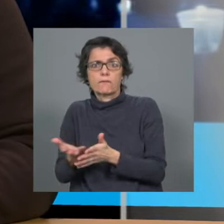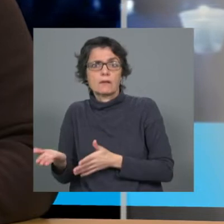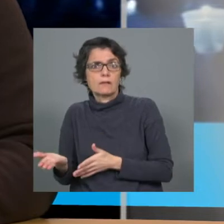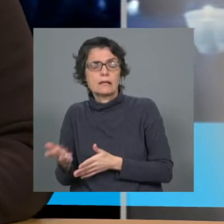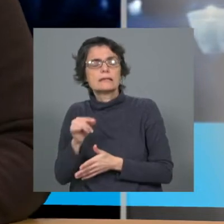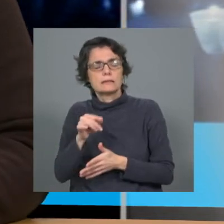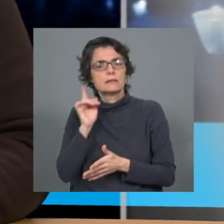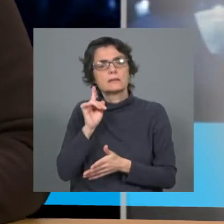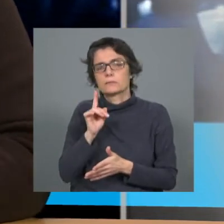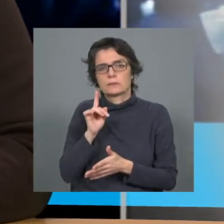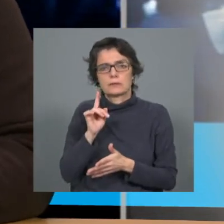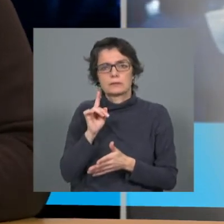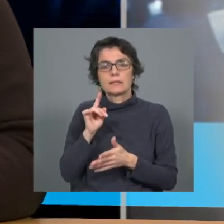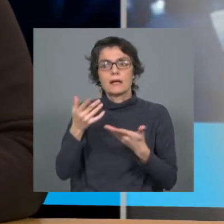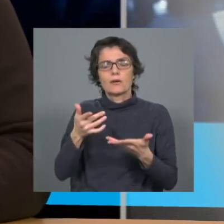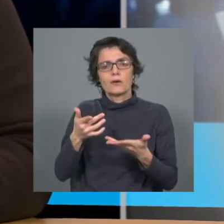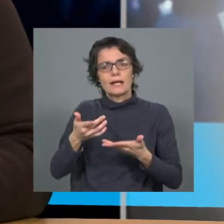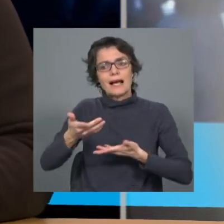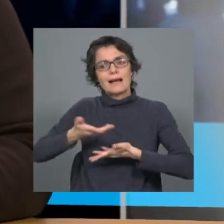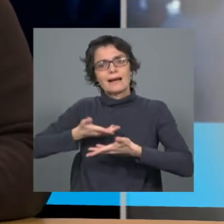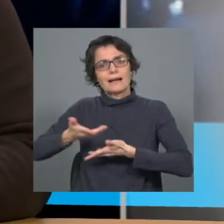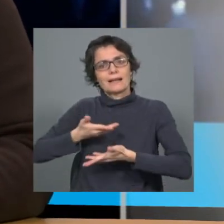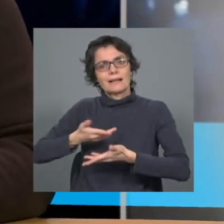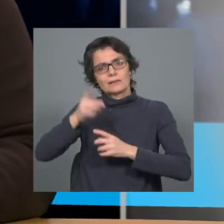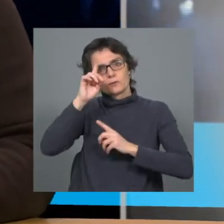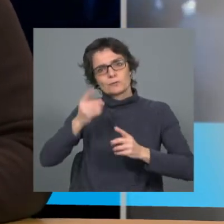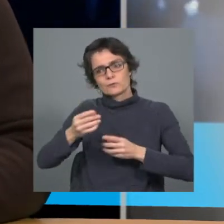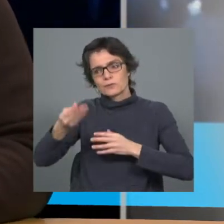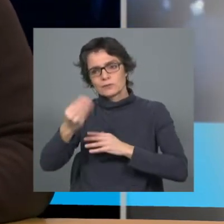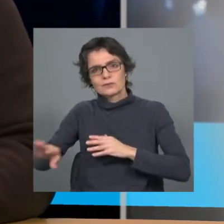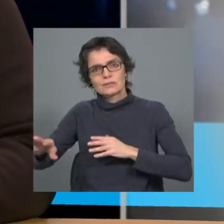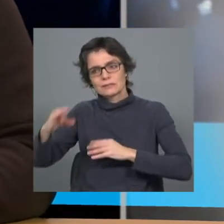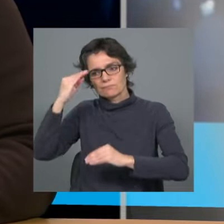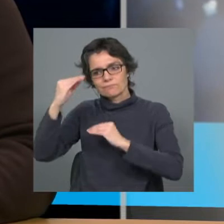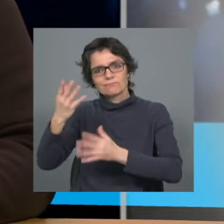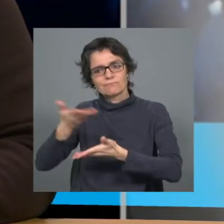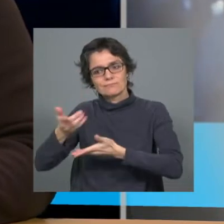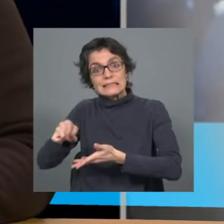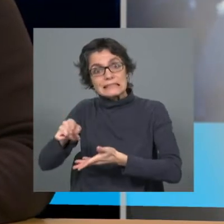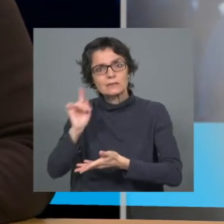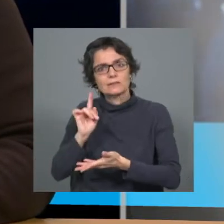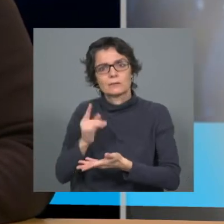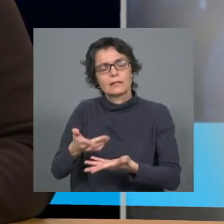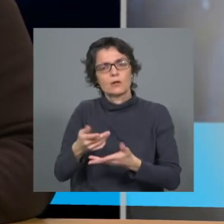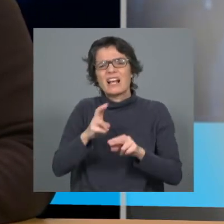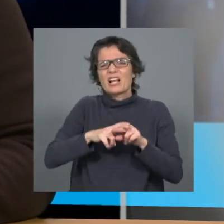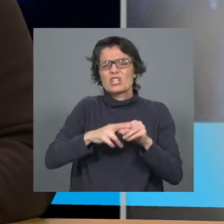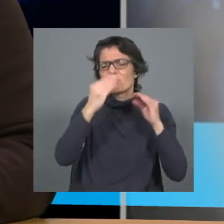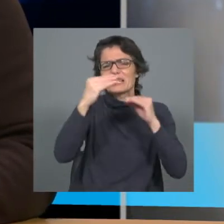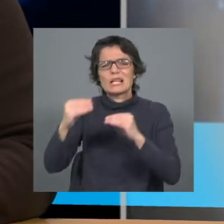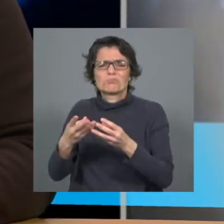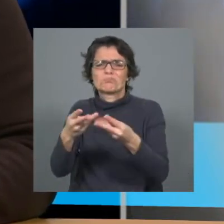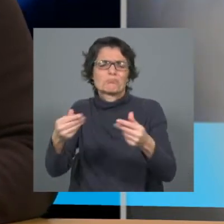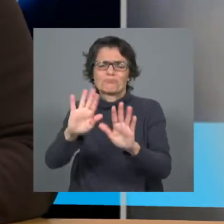os conteúdos, mais tarde ou mais cedo, mesmo que se demore mais um bocadinho, são recuperáveis. Agora, quem